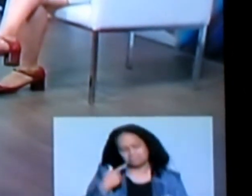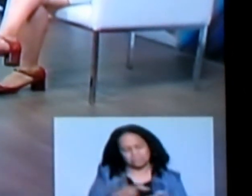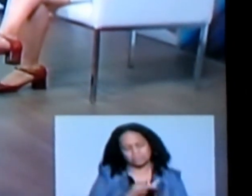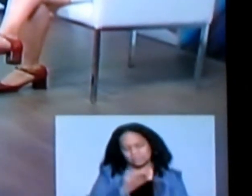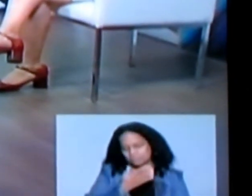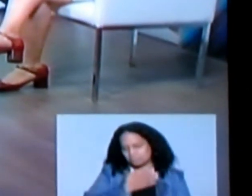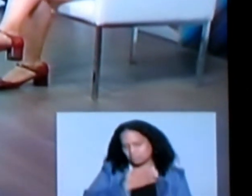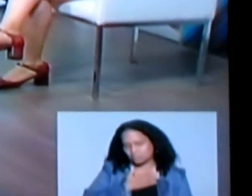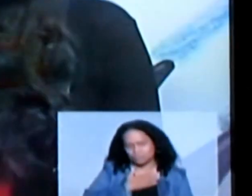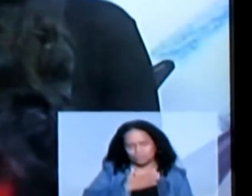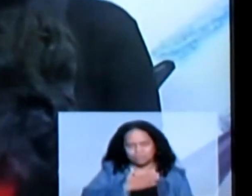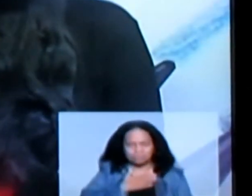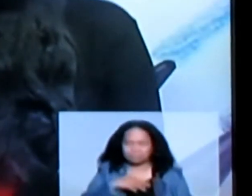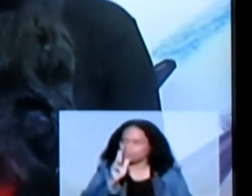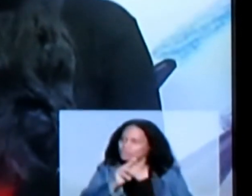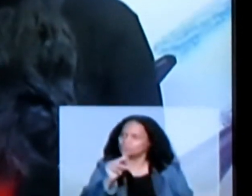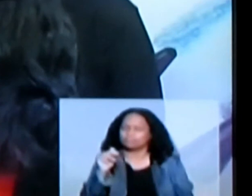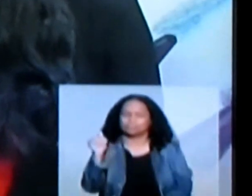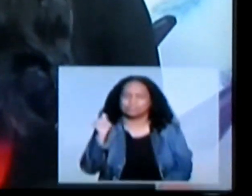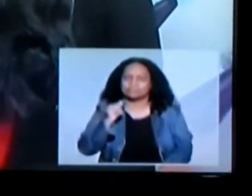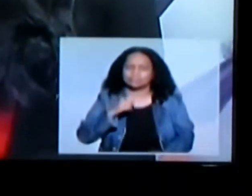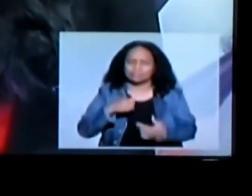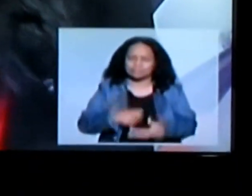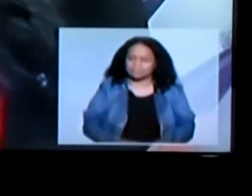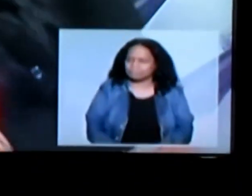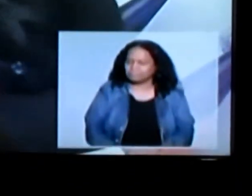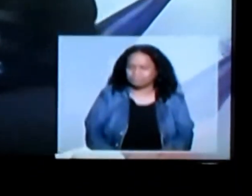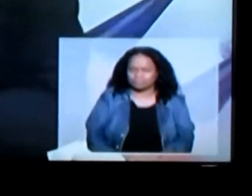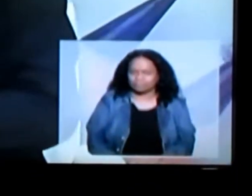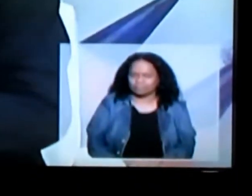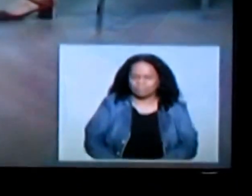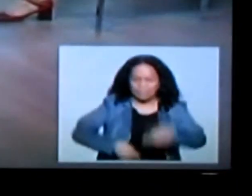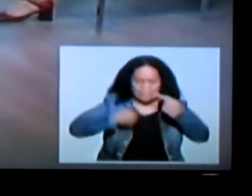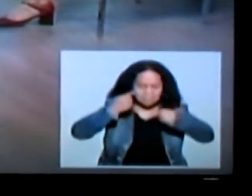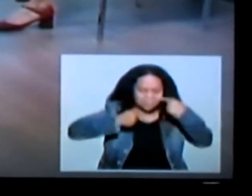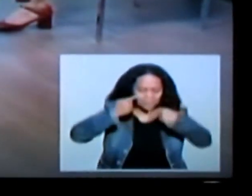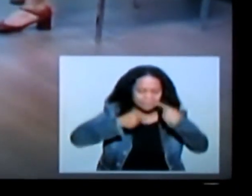você? De você falar alguma coisa assim?